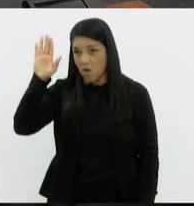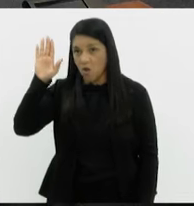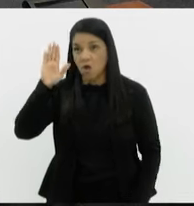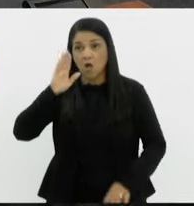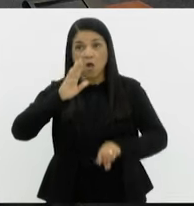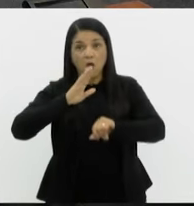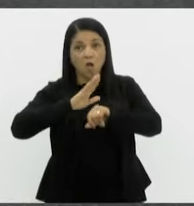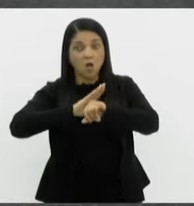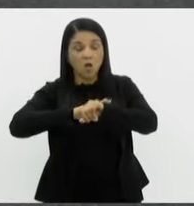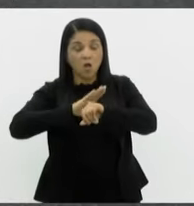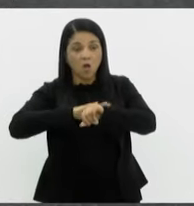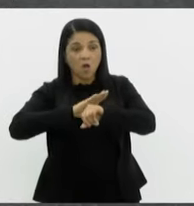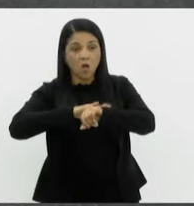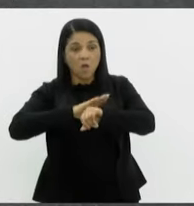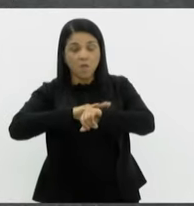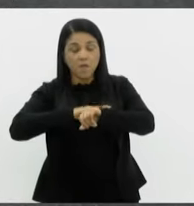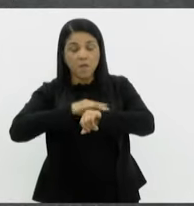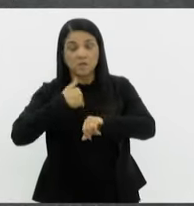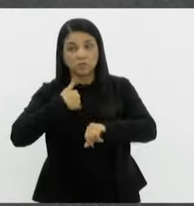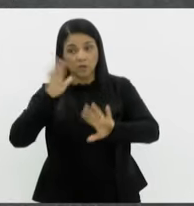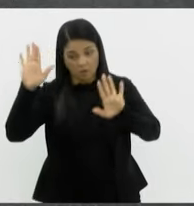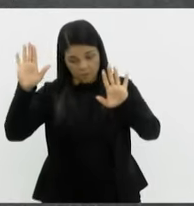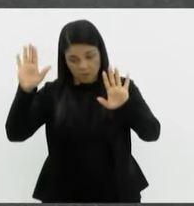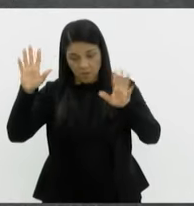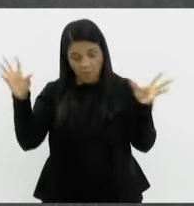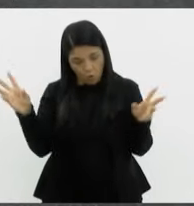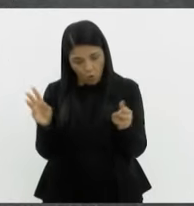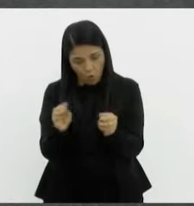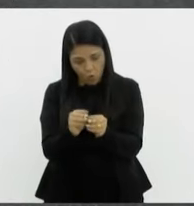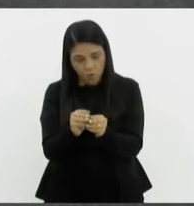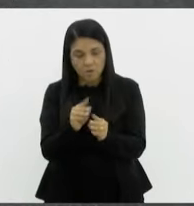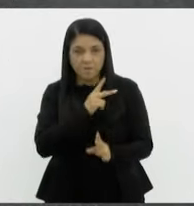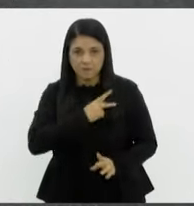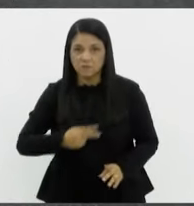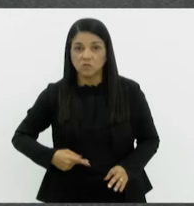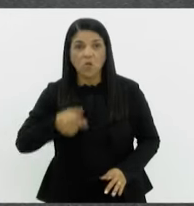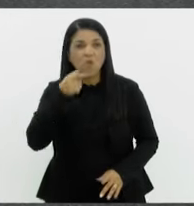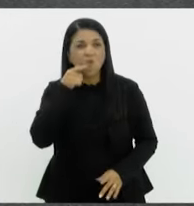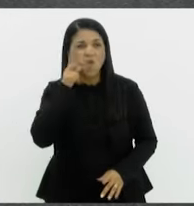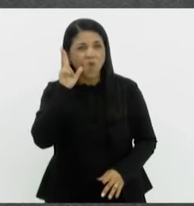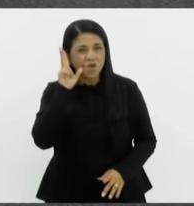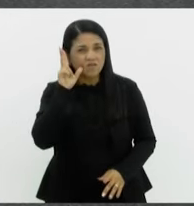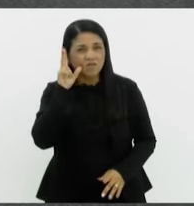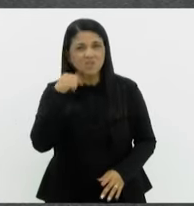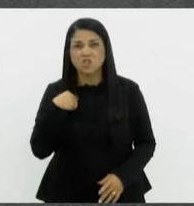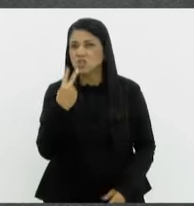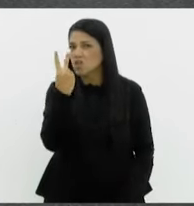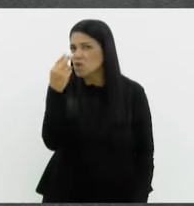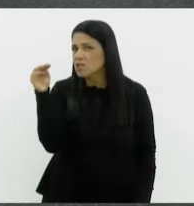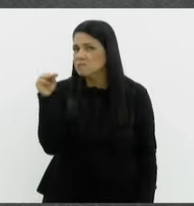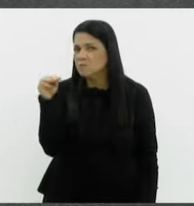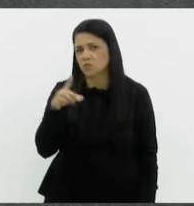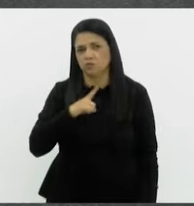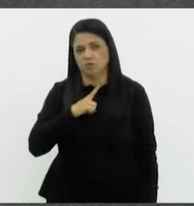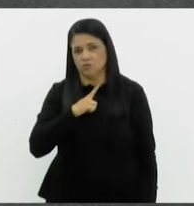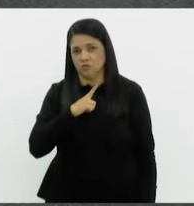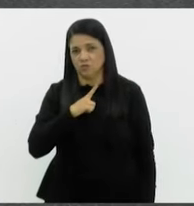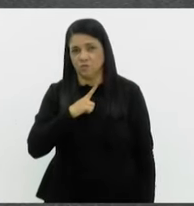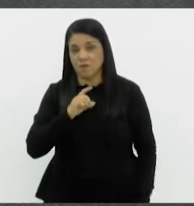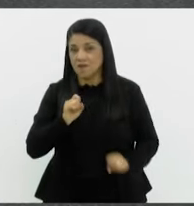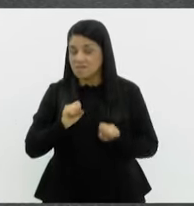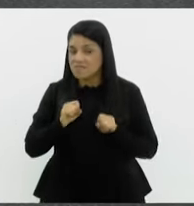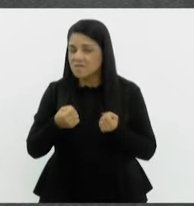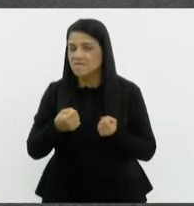eu vou concluir, eu vou concluir, presidente, porque ontem eu só tive 2 minutos para fazer a defesa,